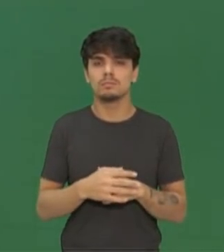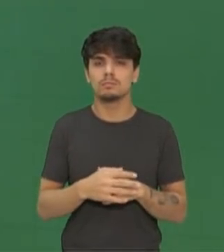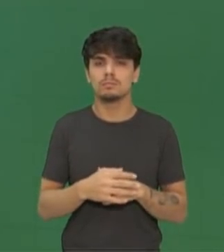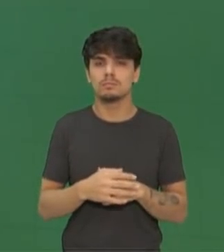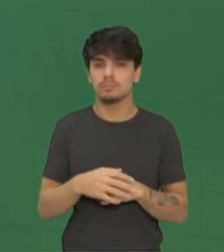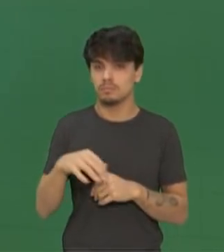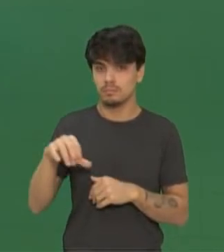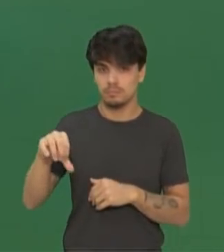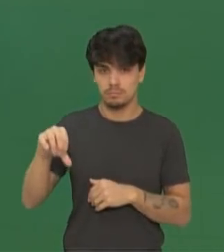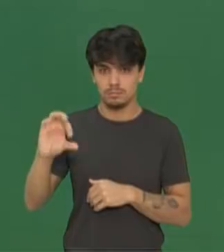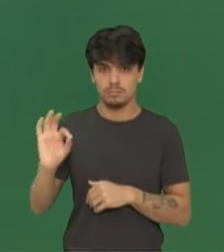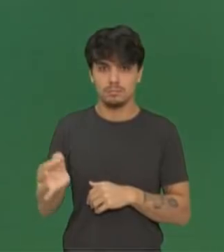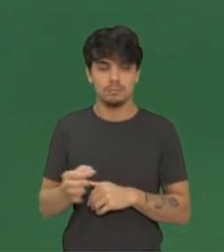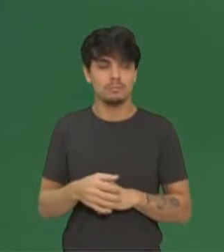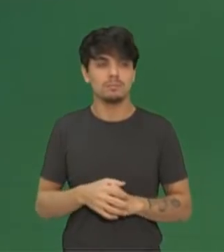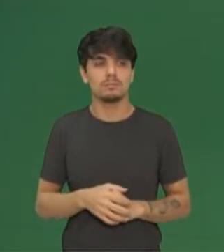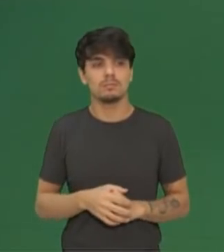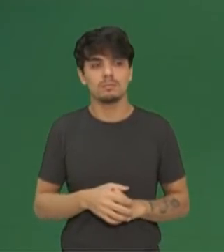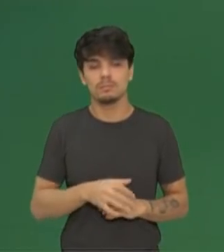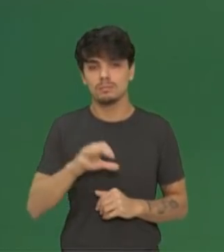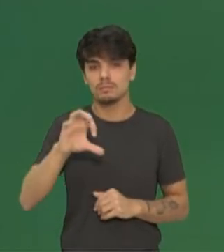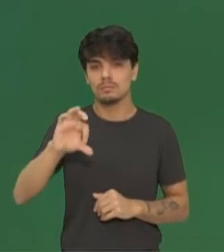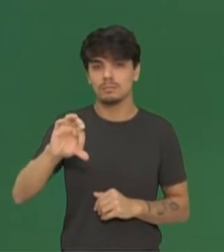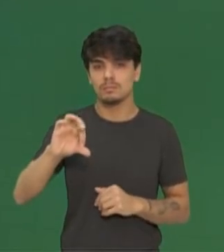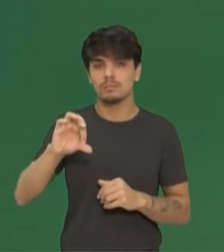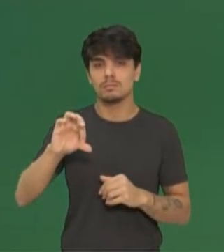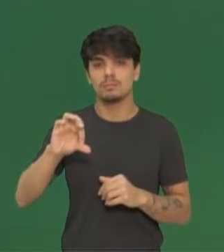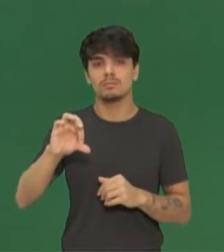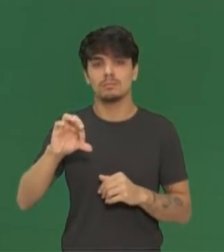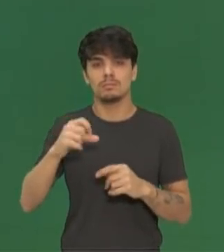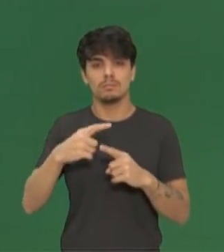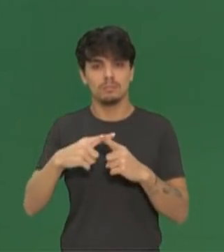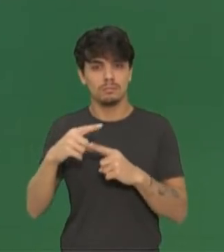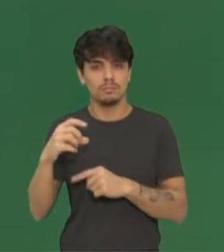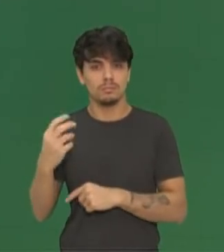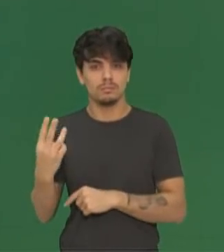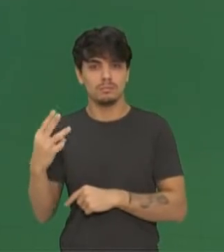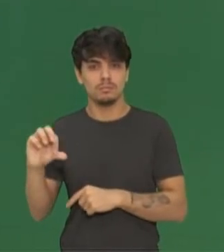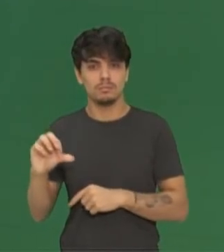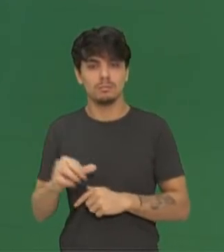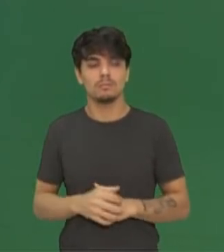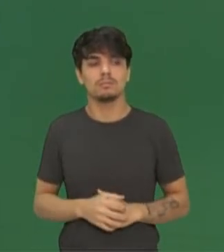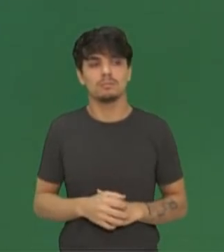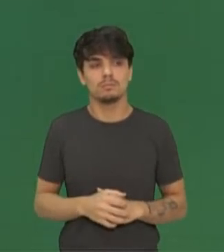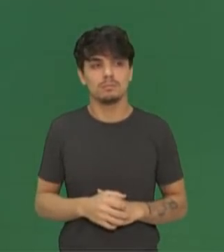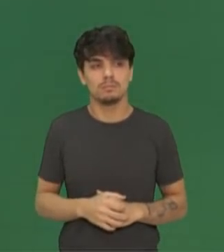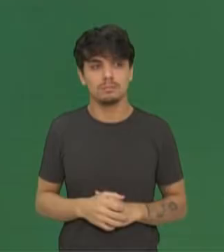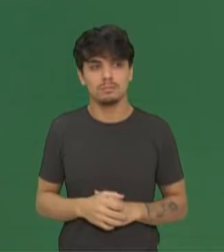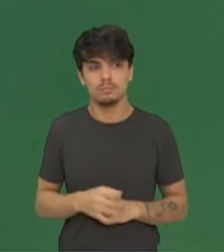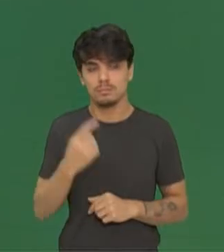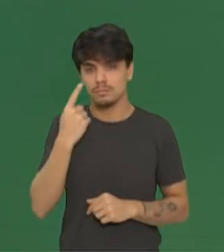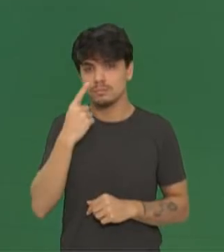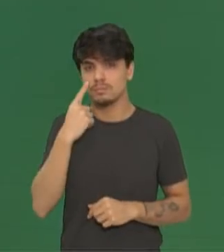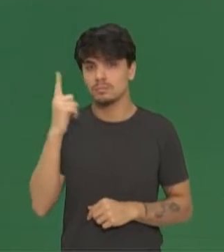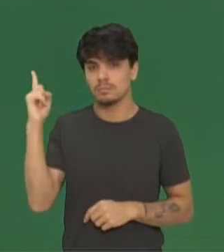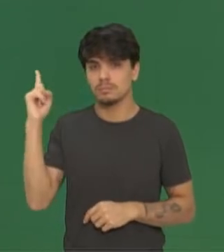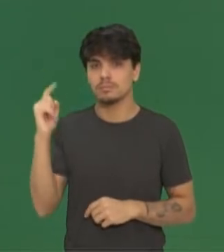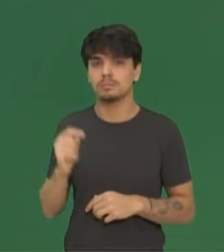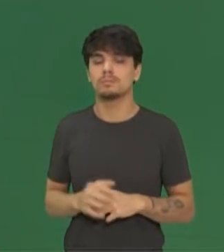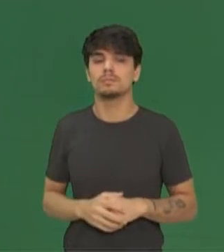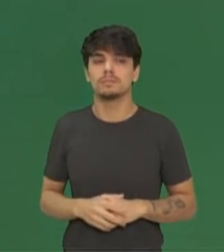dá 9. E 9 vezes 39? Vamos fazer aqui em cima, ó. Vamos usar aqui o quadro aqui, ó.